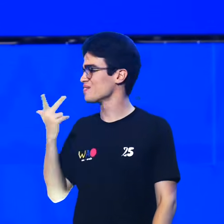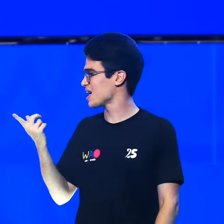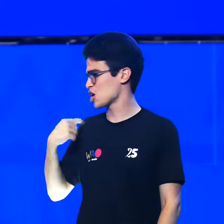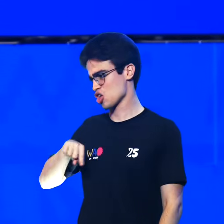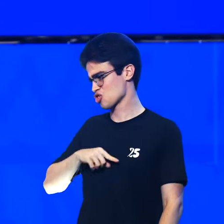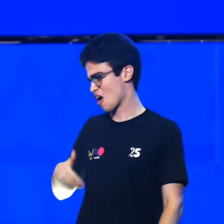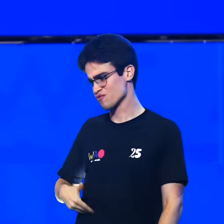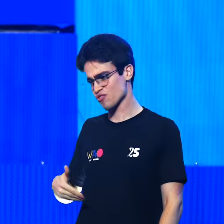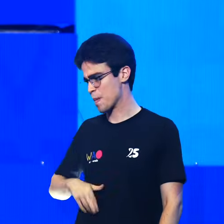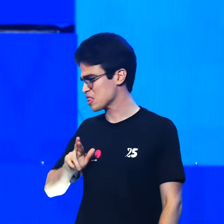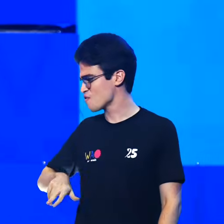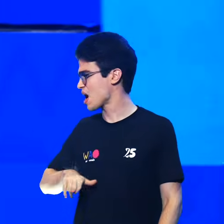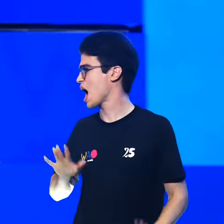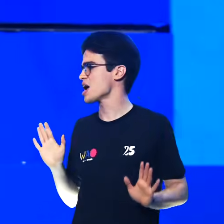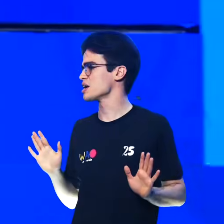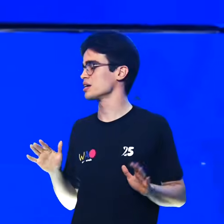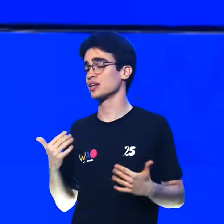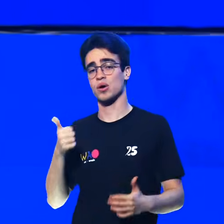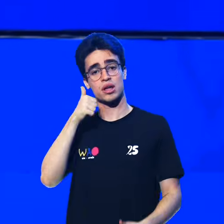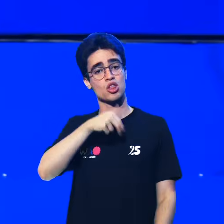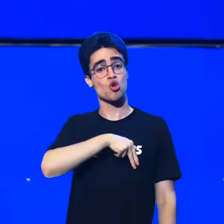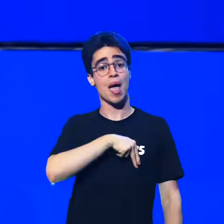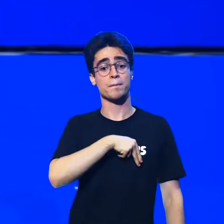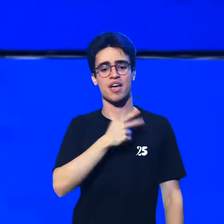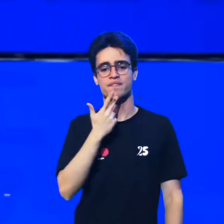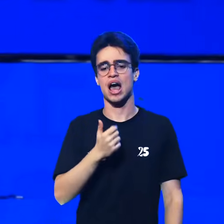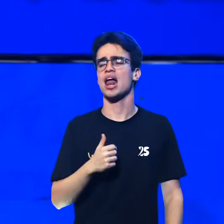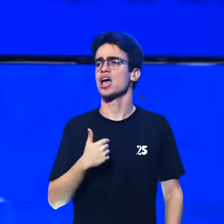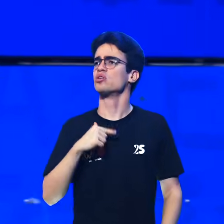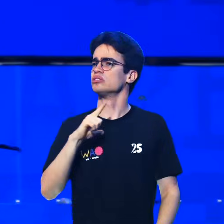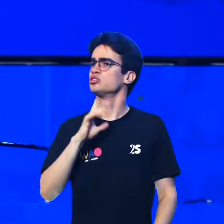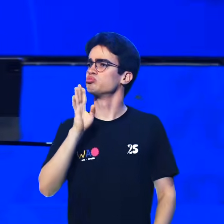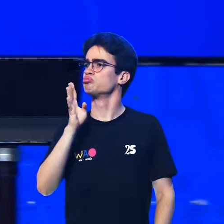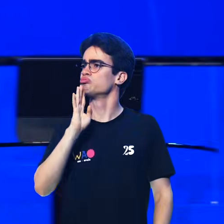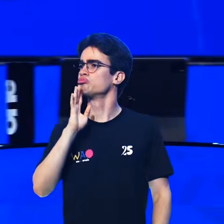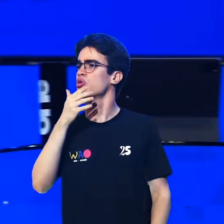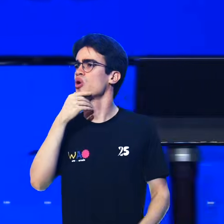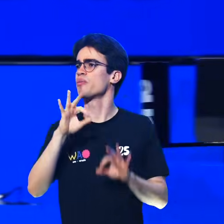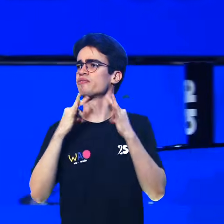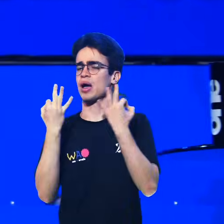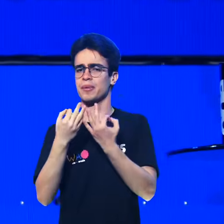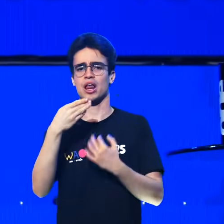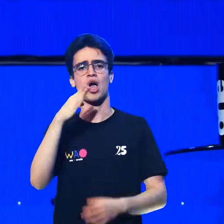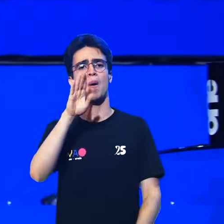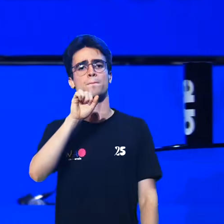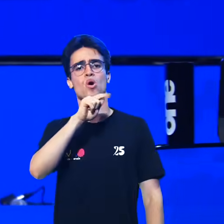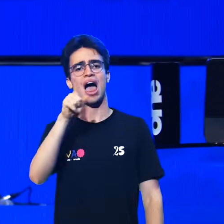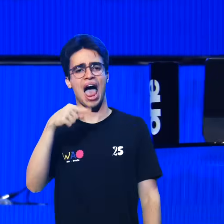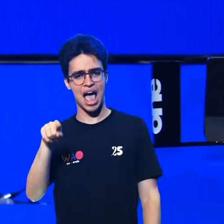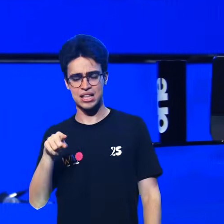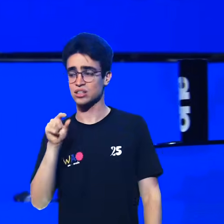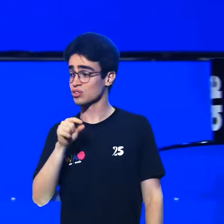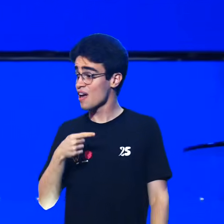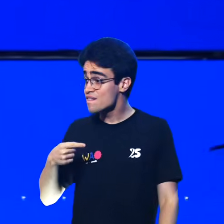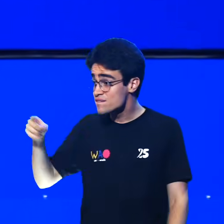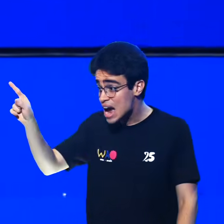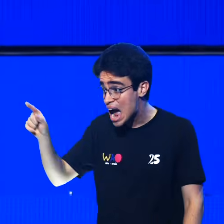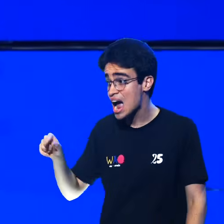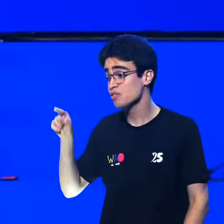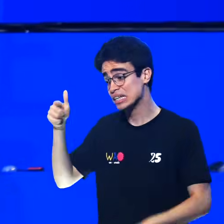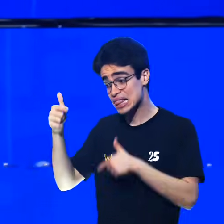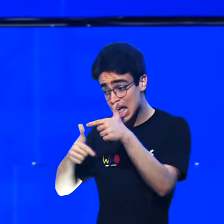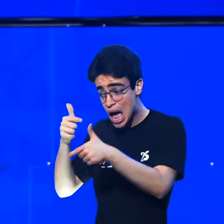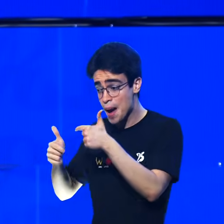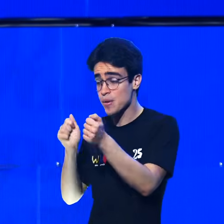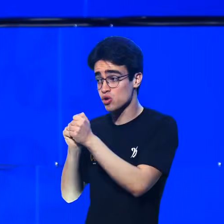de fome. Noemi diz, então eu lembrei que eu tenho um parente chamado Boaz, dono de uma fazenda. Vai lá e